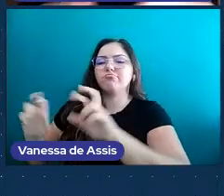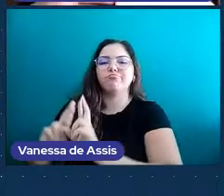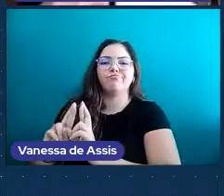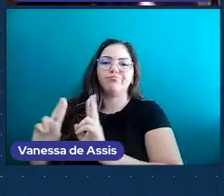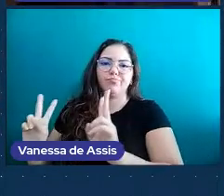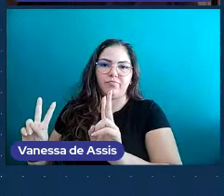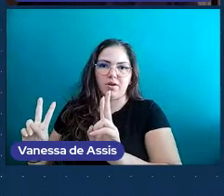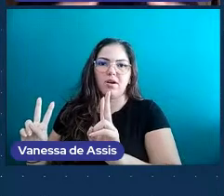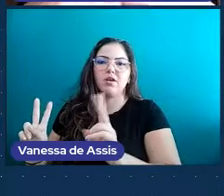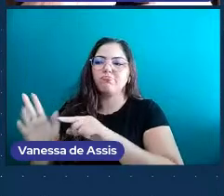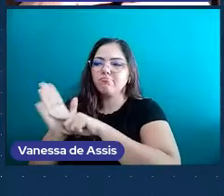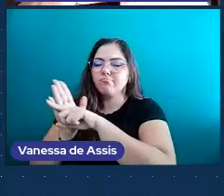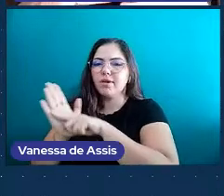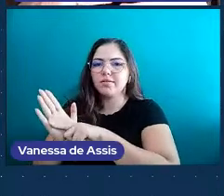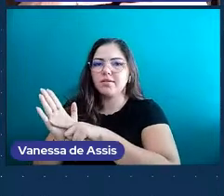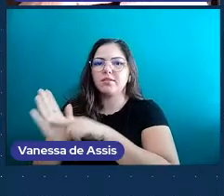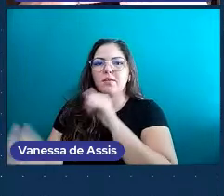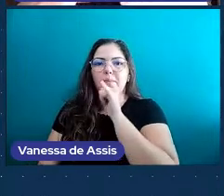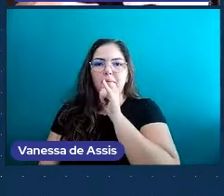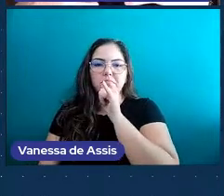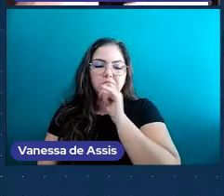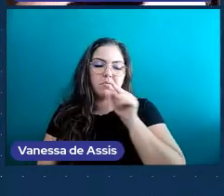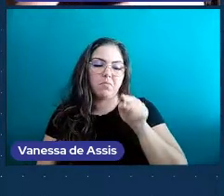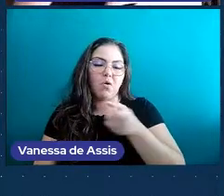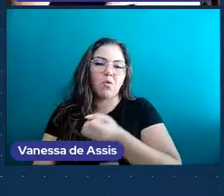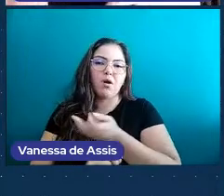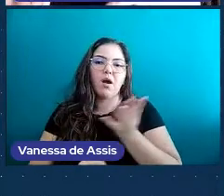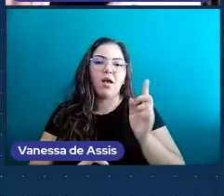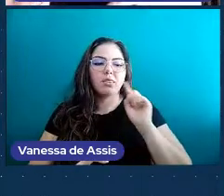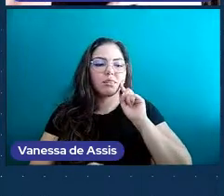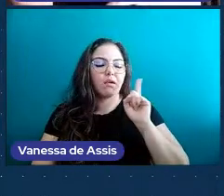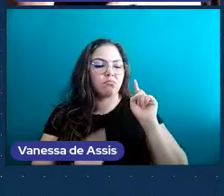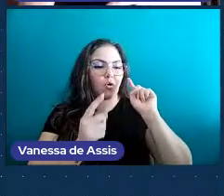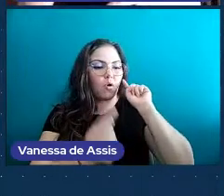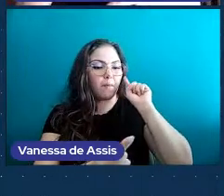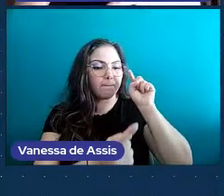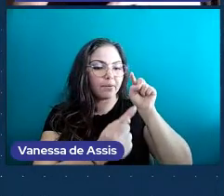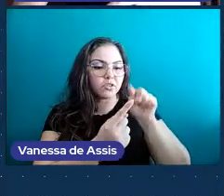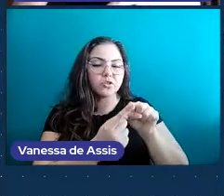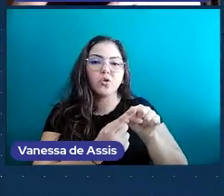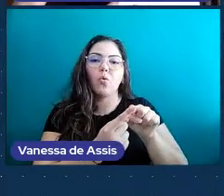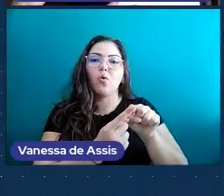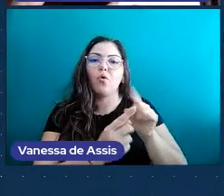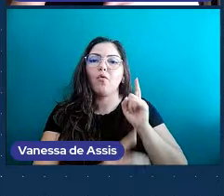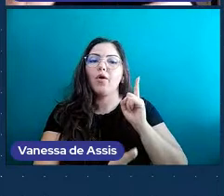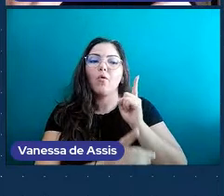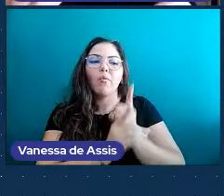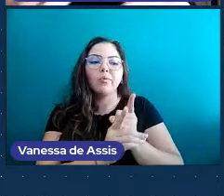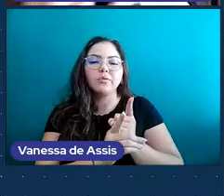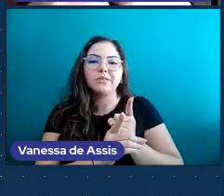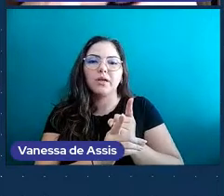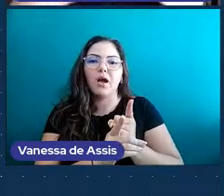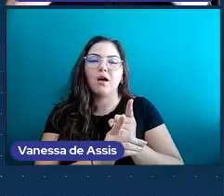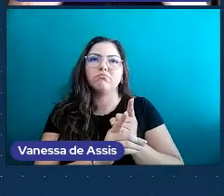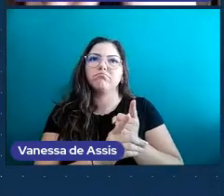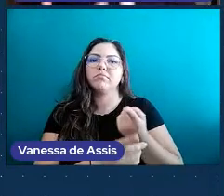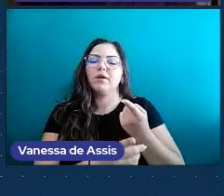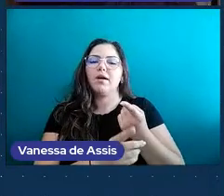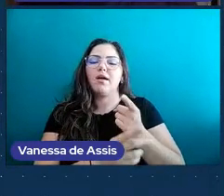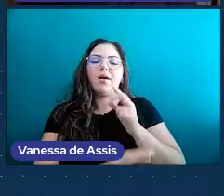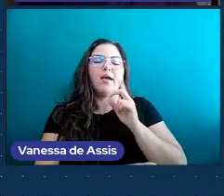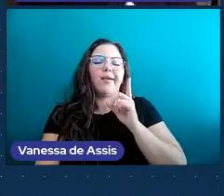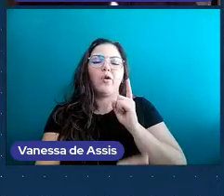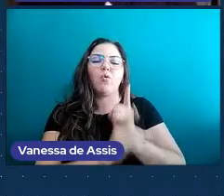pesquisa objetiva, que vai ter acesso ao fenômeno de uma forma neutra, sem